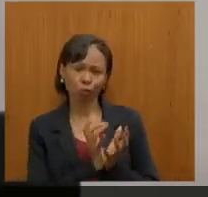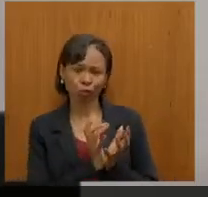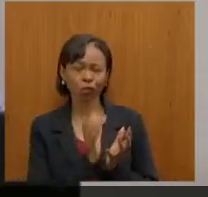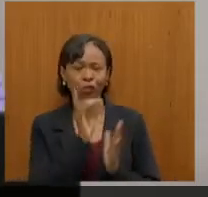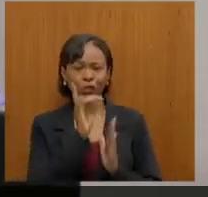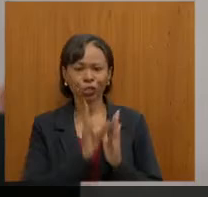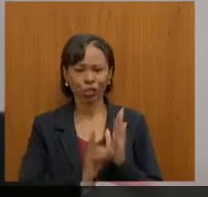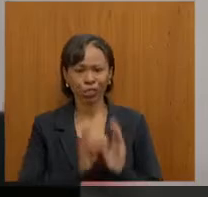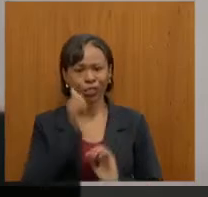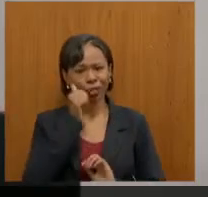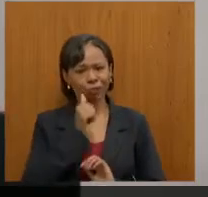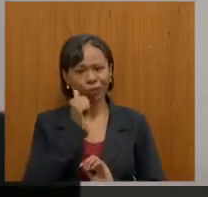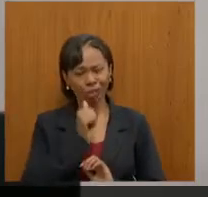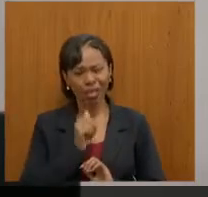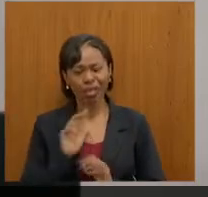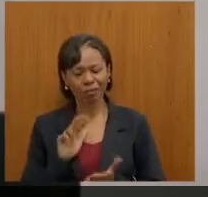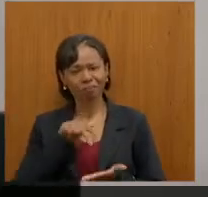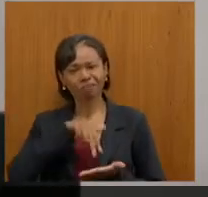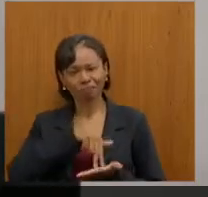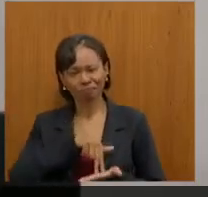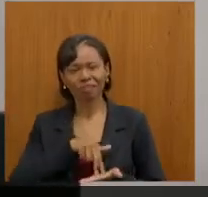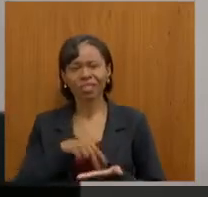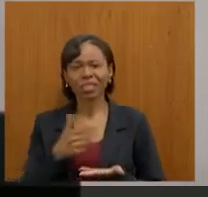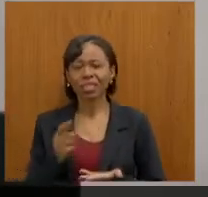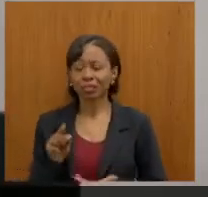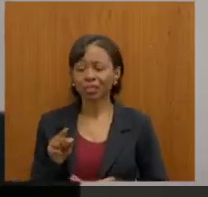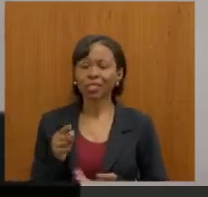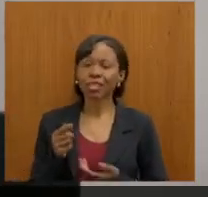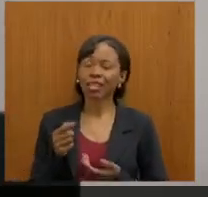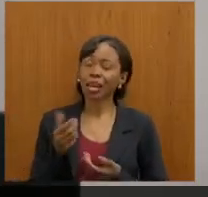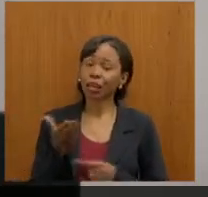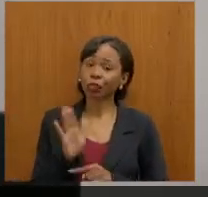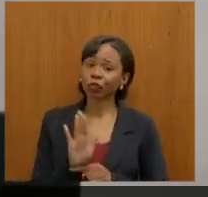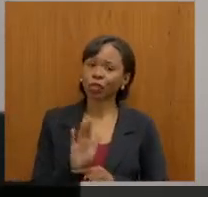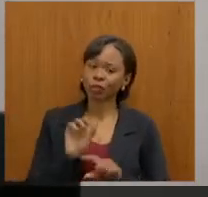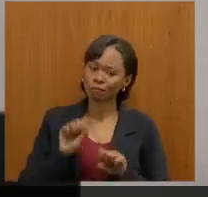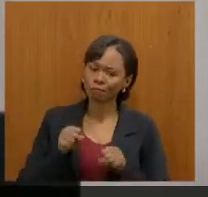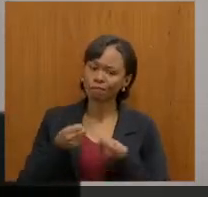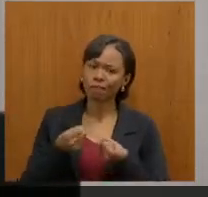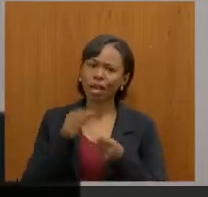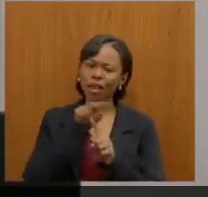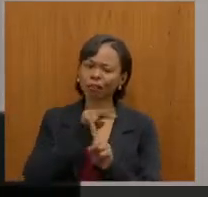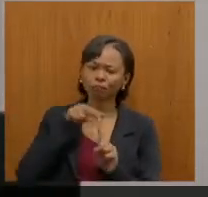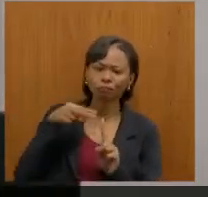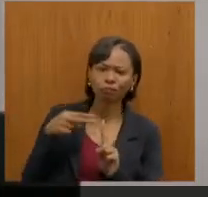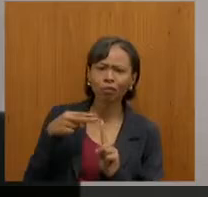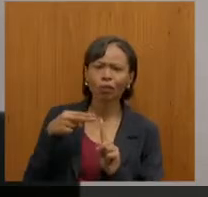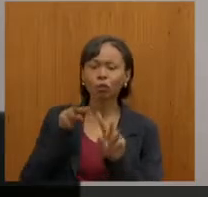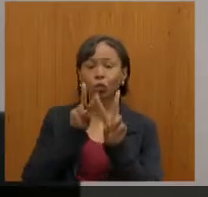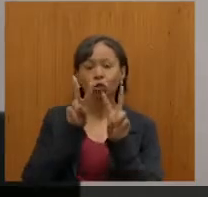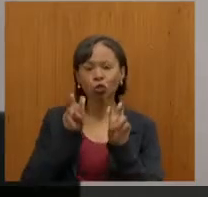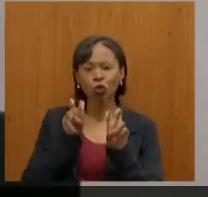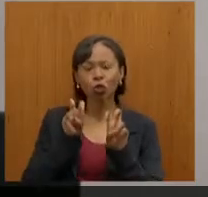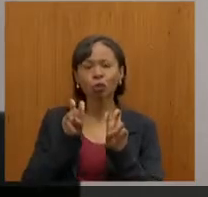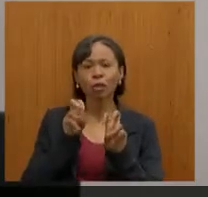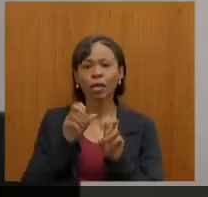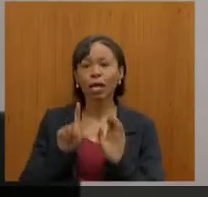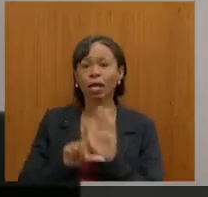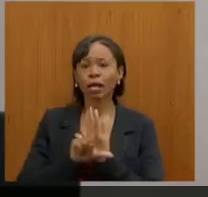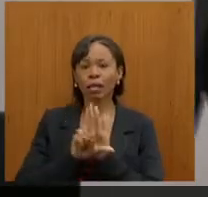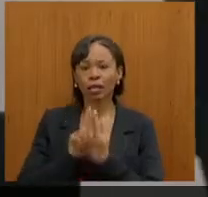da mulher e fortalecendo aqui esse olhar sobre a Lei Maria da Penha é que como a senhora bem colocou